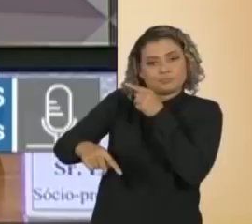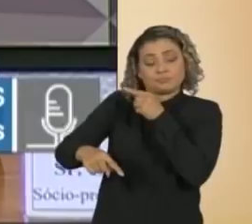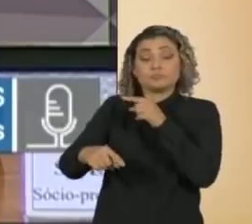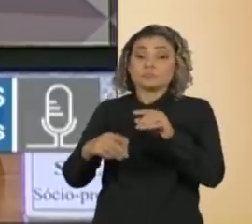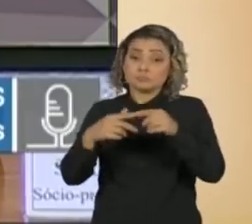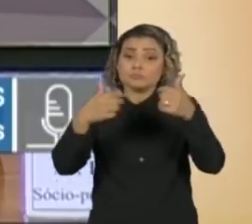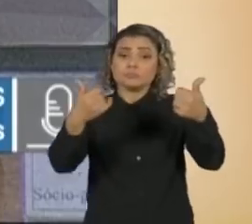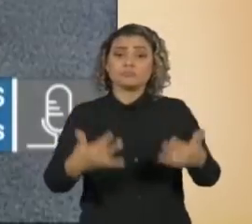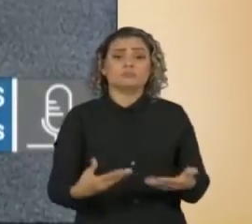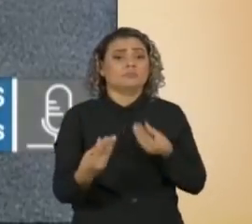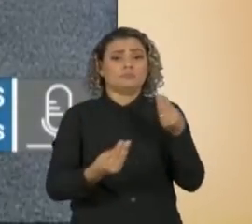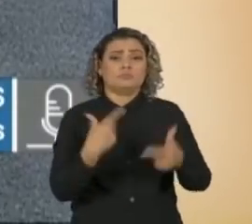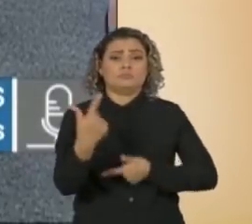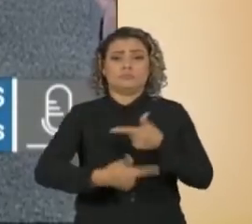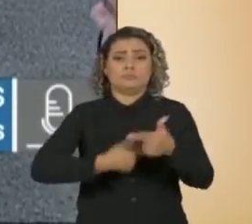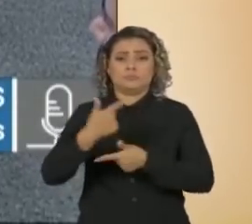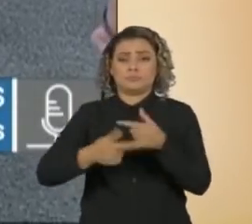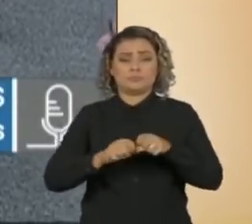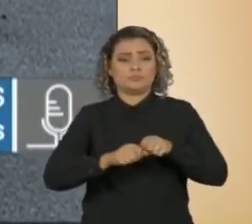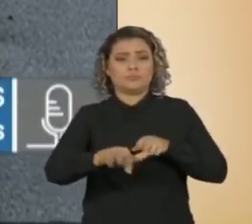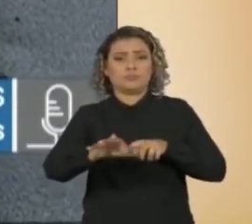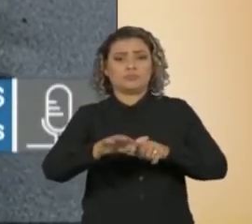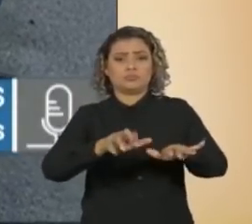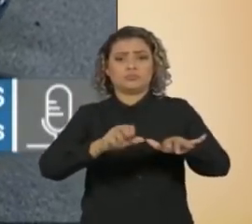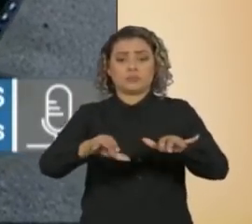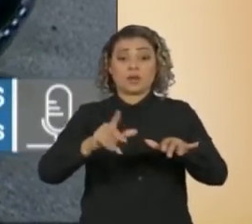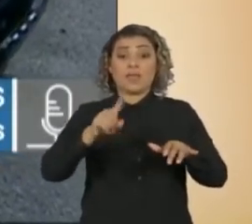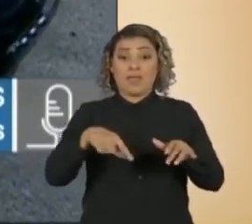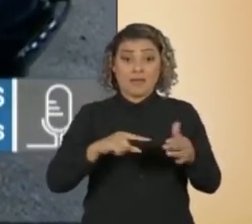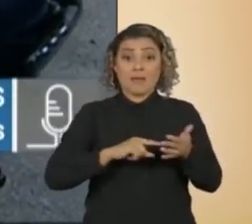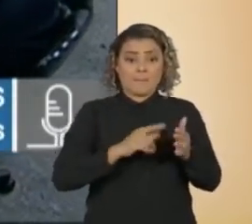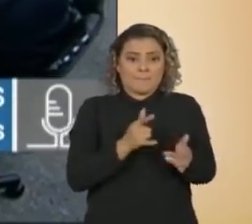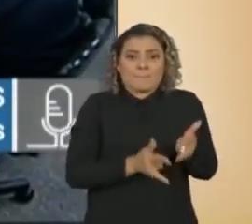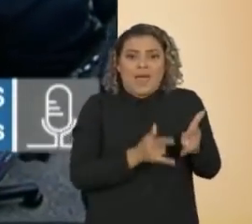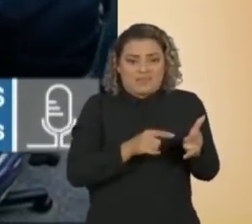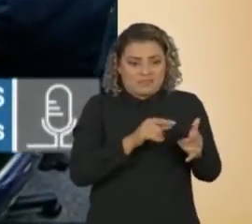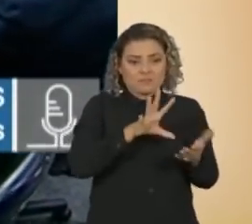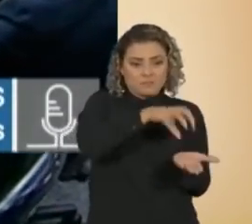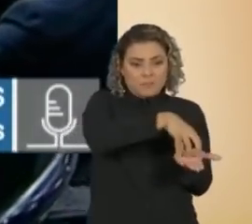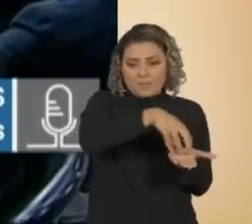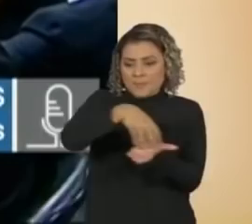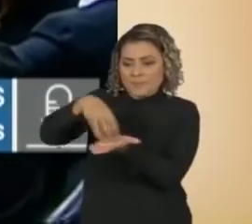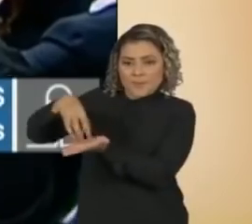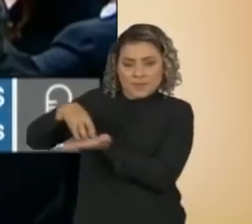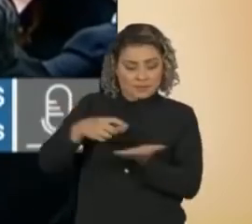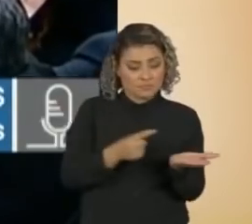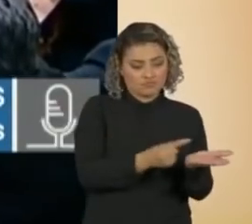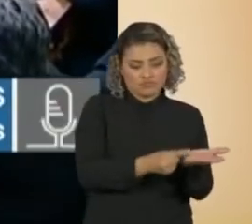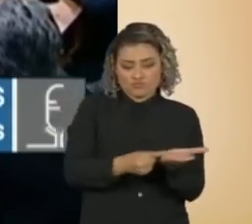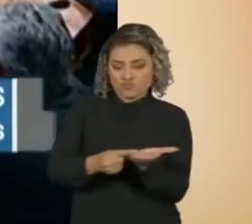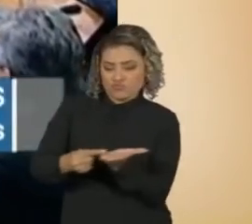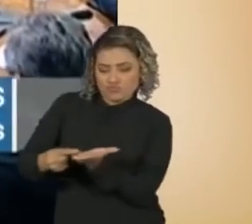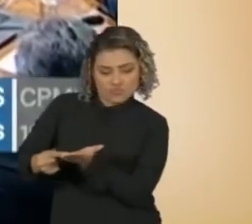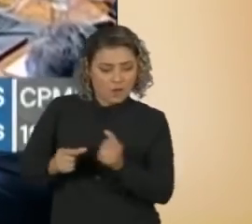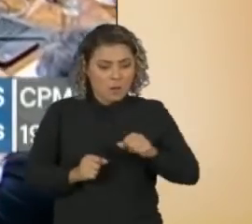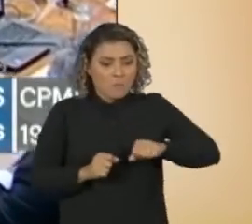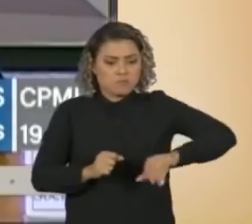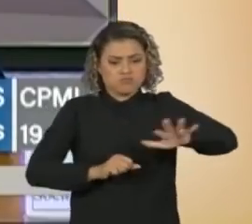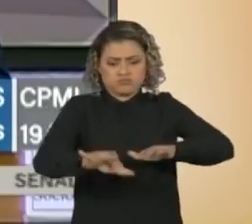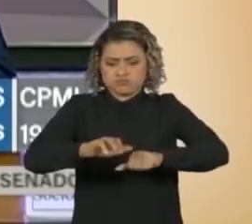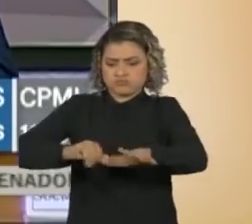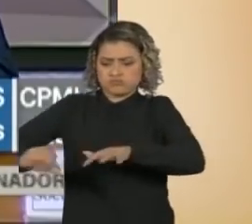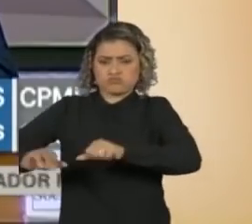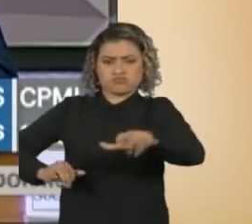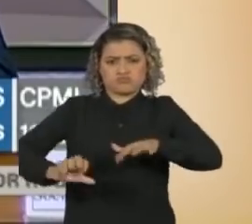como funcionava o que chamou de chipeiras, máquinas que usam diversos chips de operadoras de telefonia para o envio de mensagens.